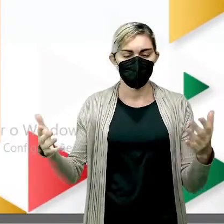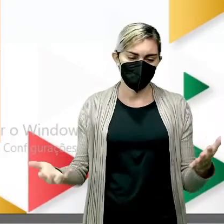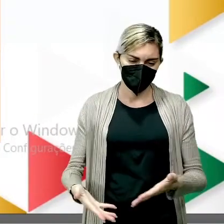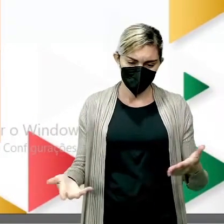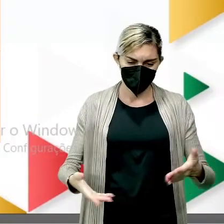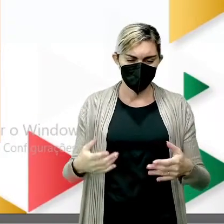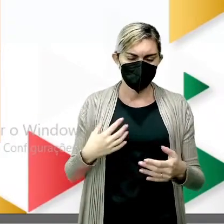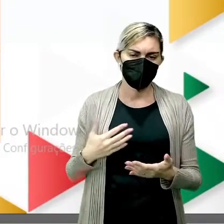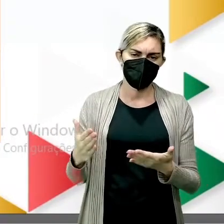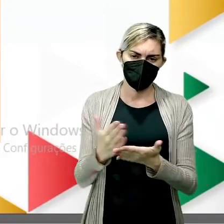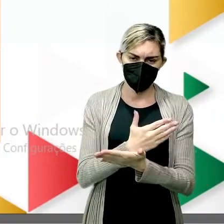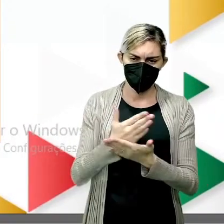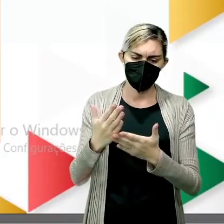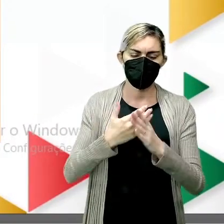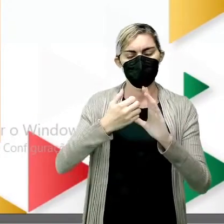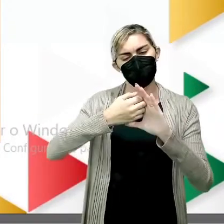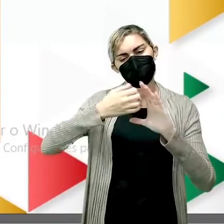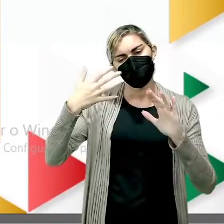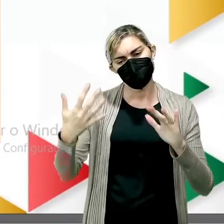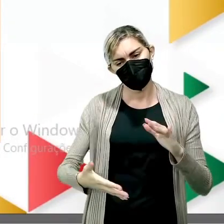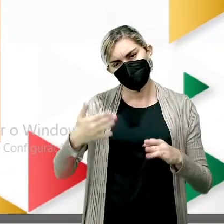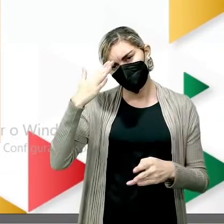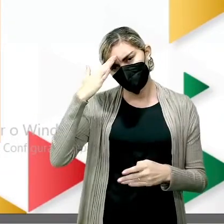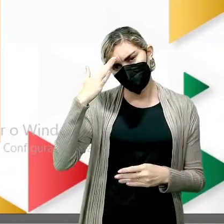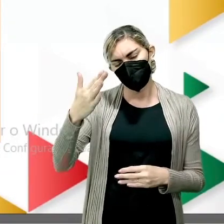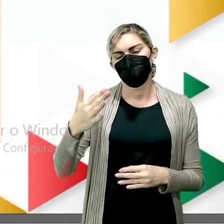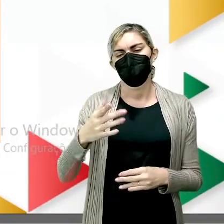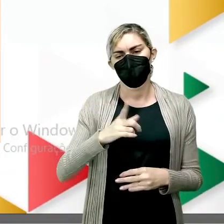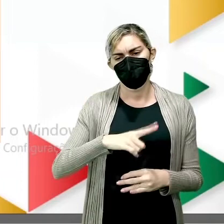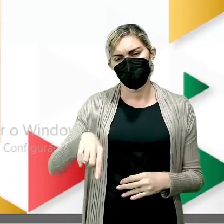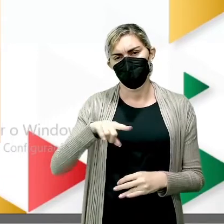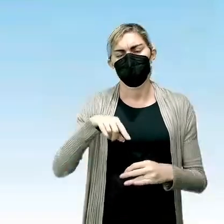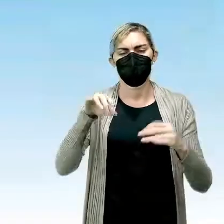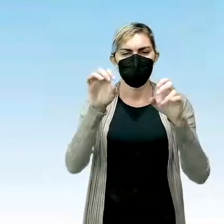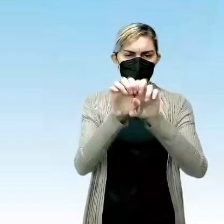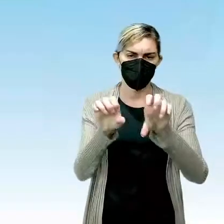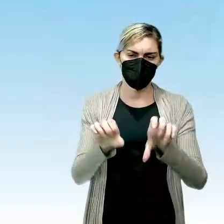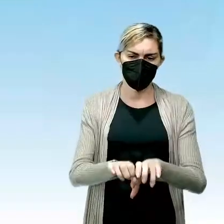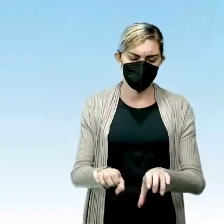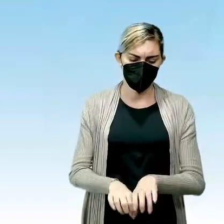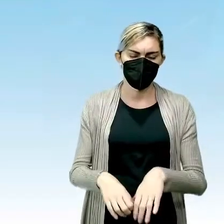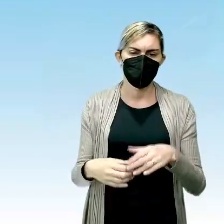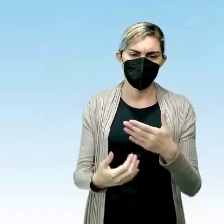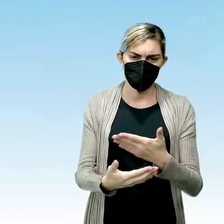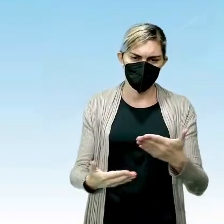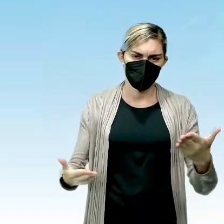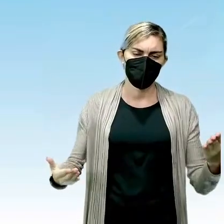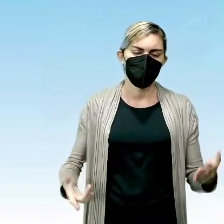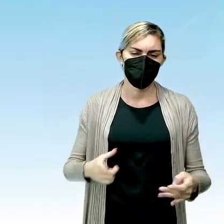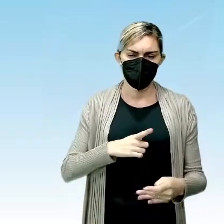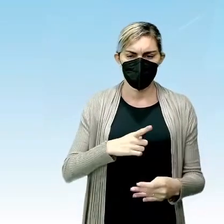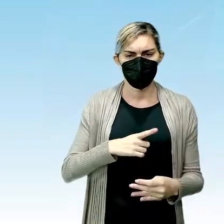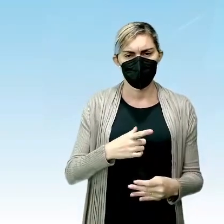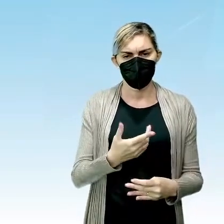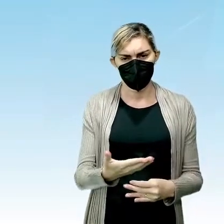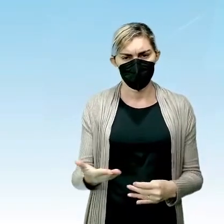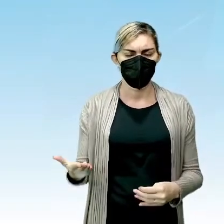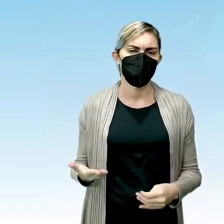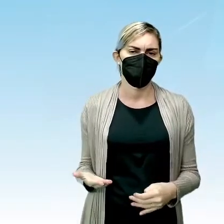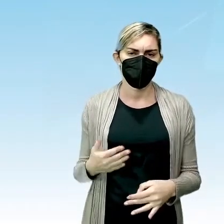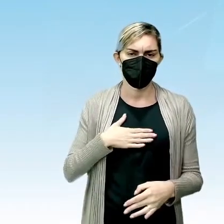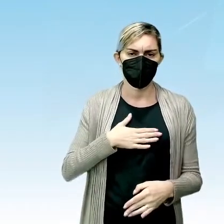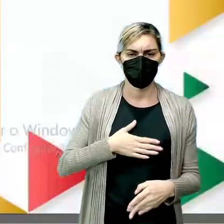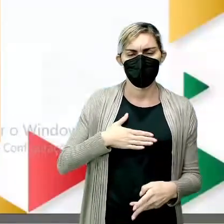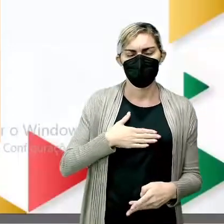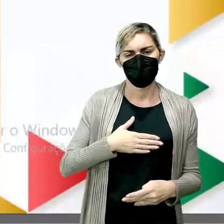algumas características, principalmente quando se fala da estrutura, né? Quando se tem ali, que eu gostaria que fosse